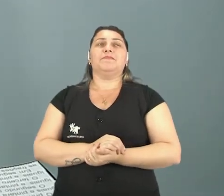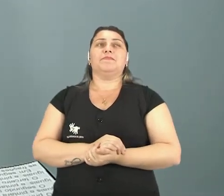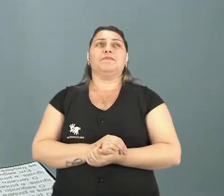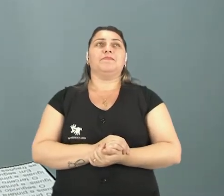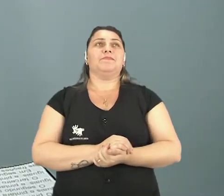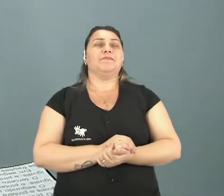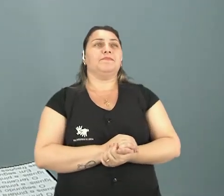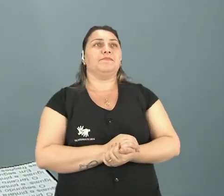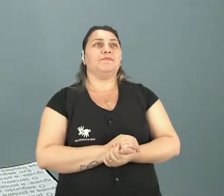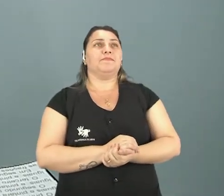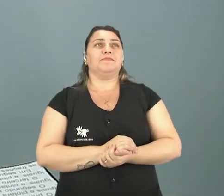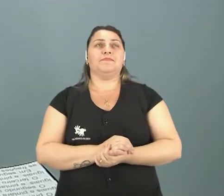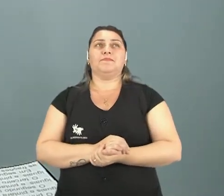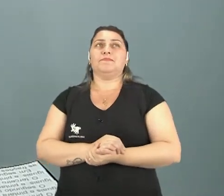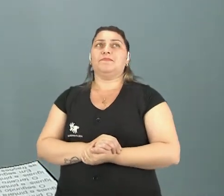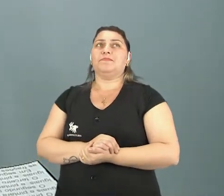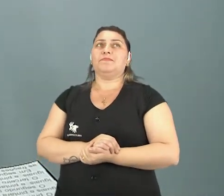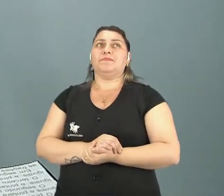4.